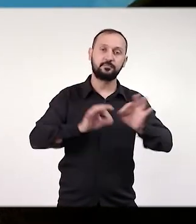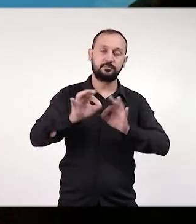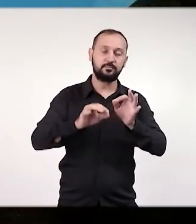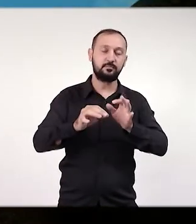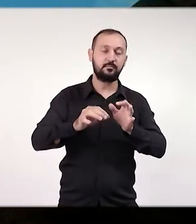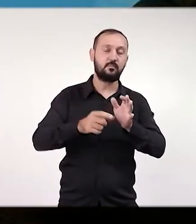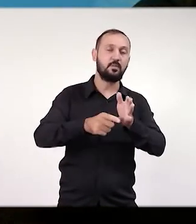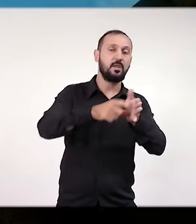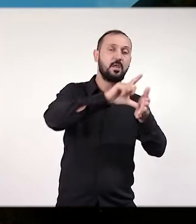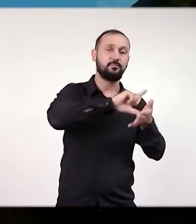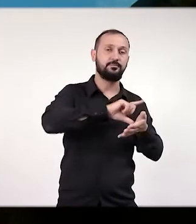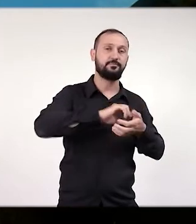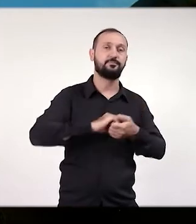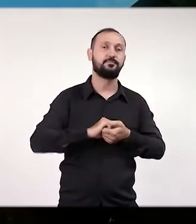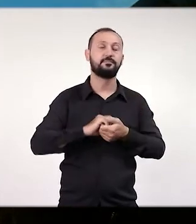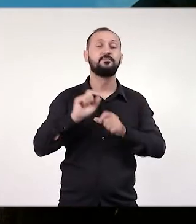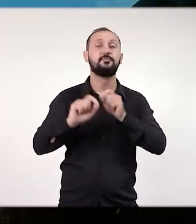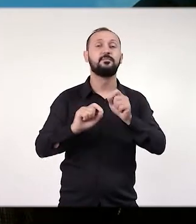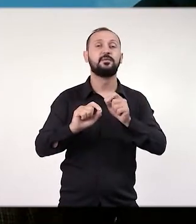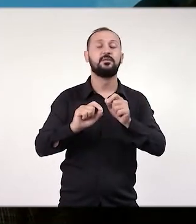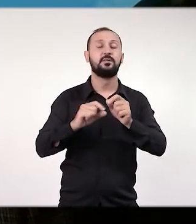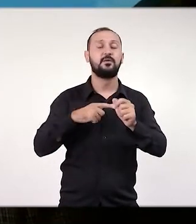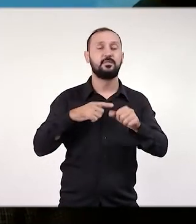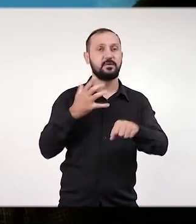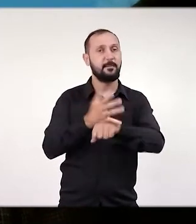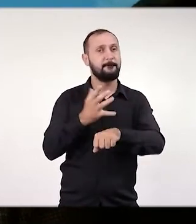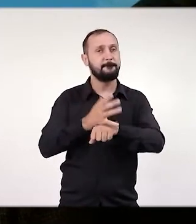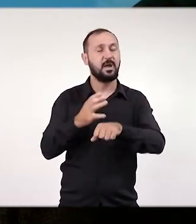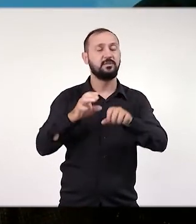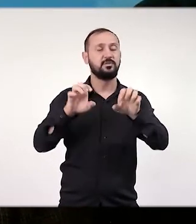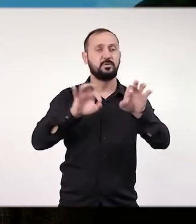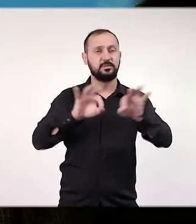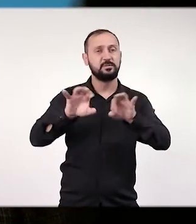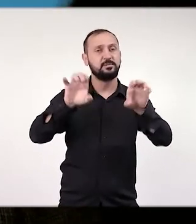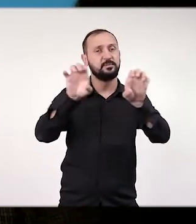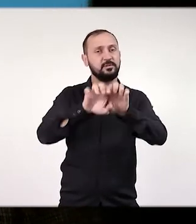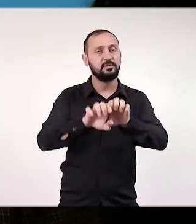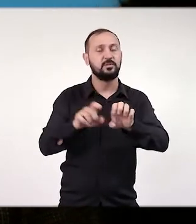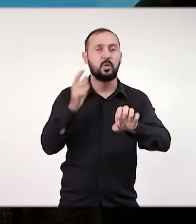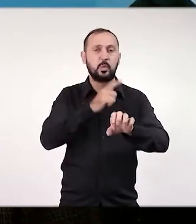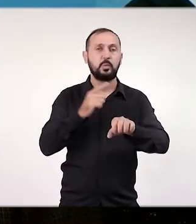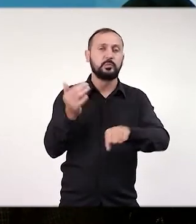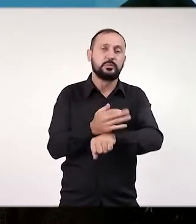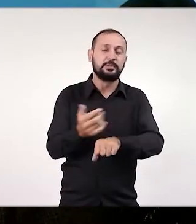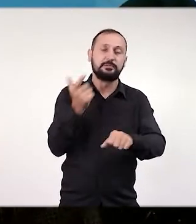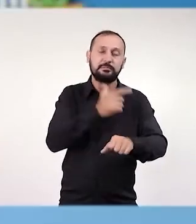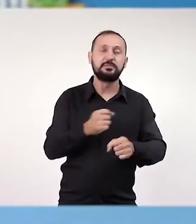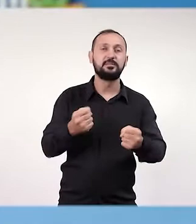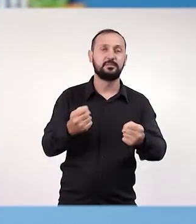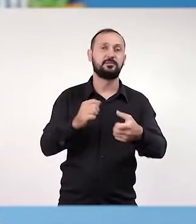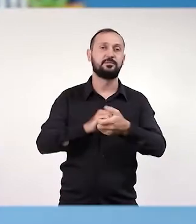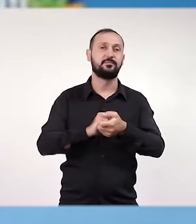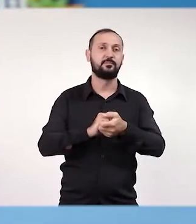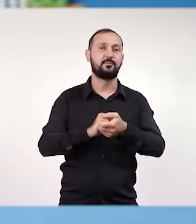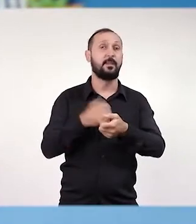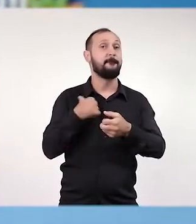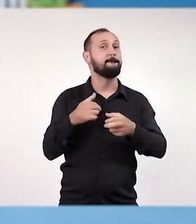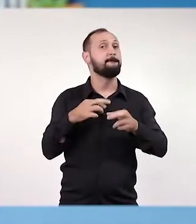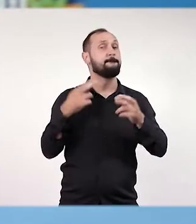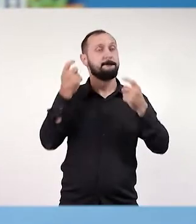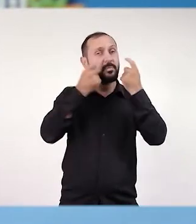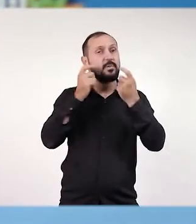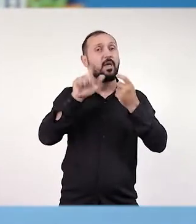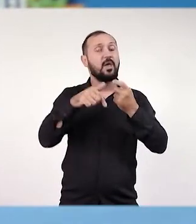um planejamento anterior para que se colocasse em prática uma infraestrutura que pudesse suportar isso. A preocupação é